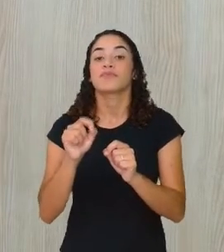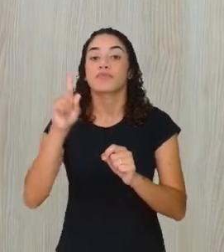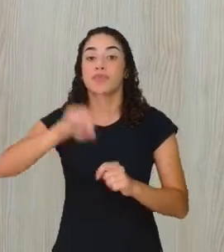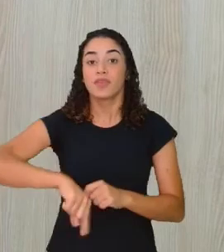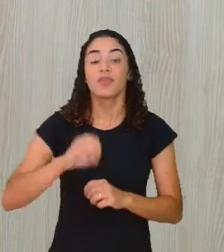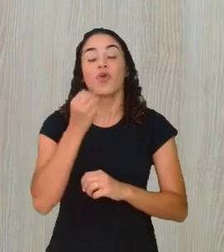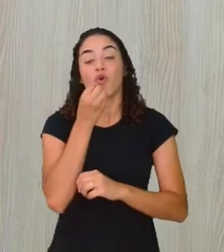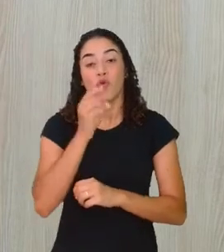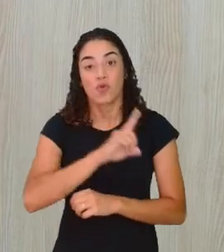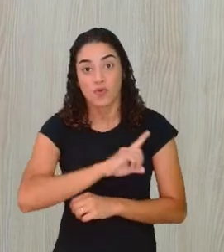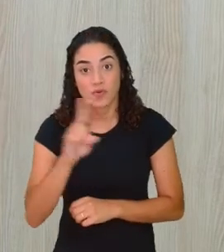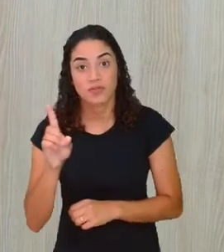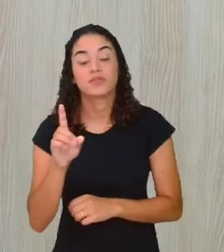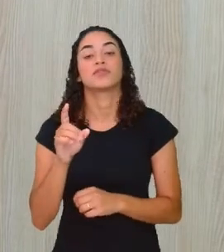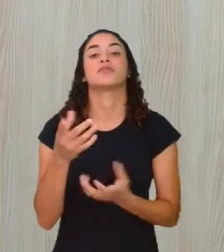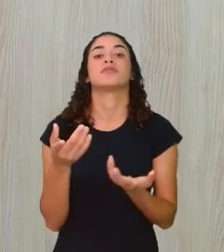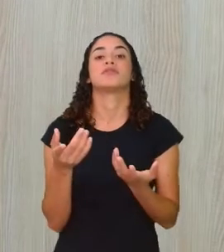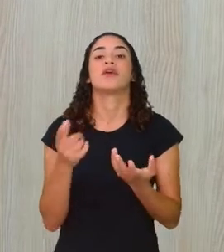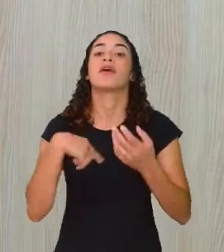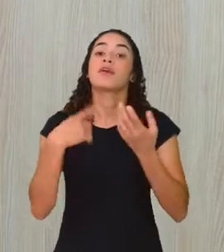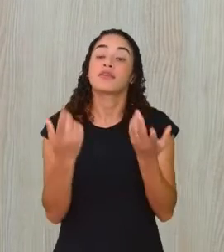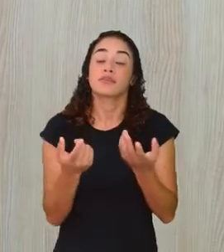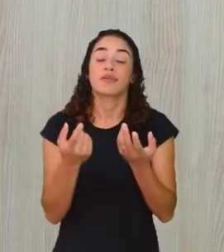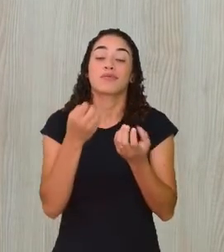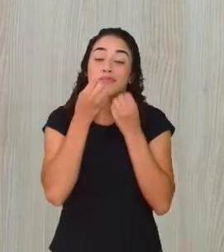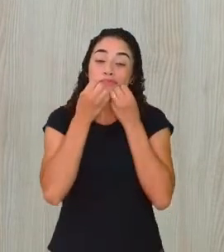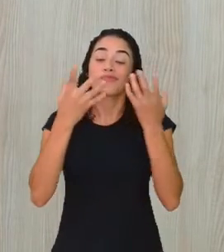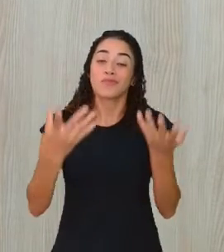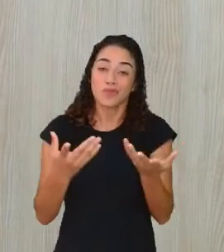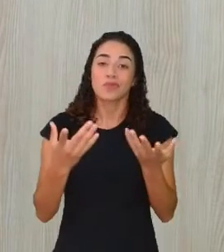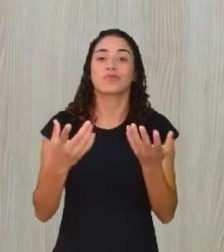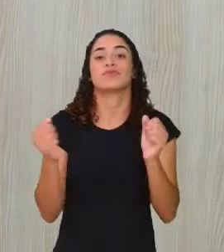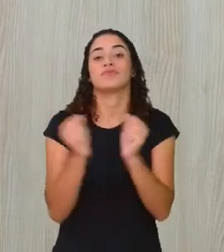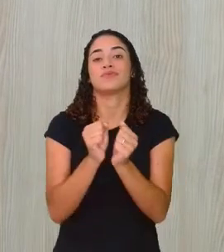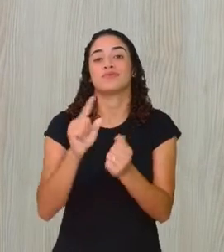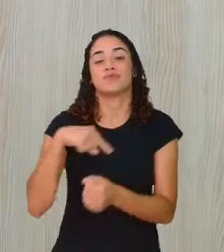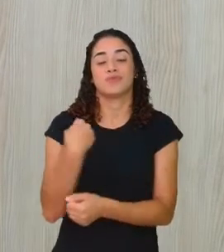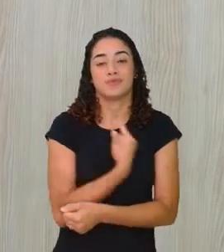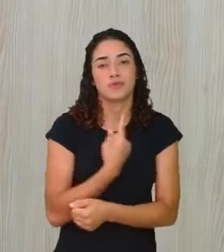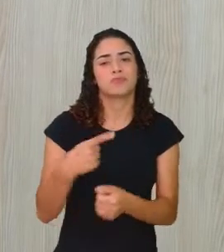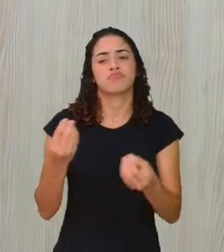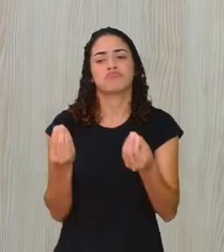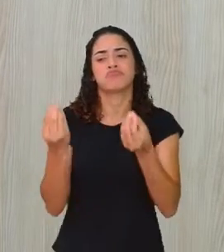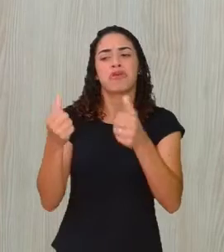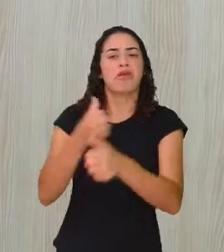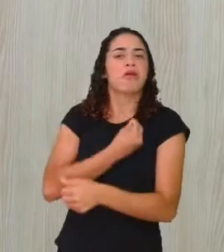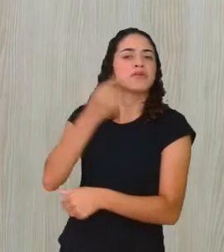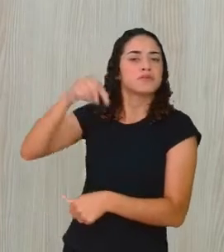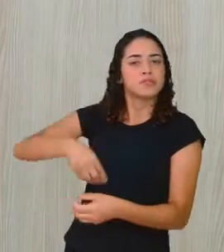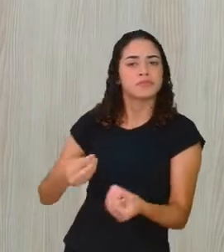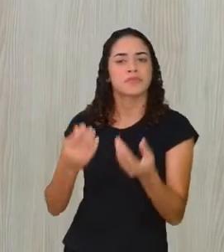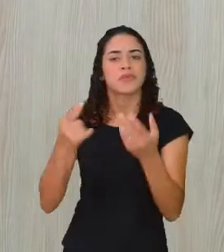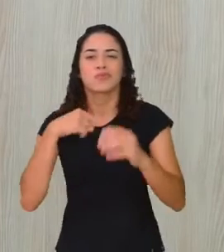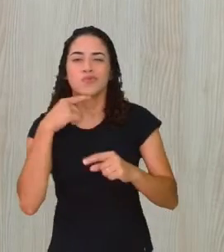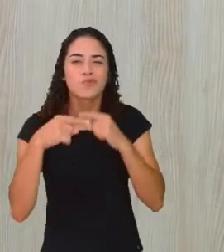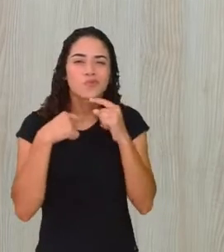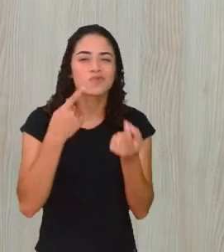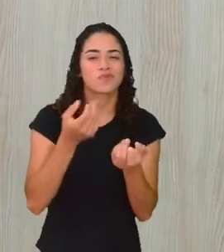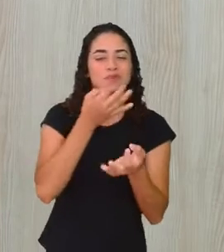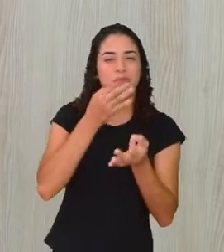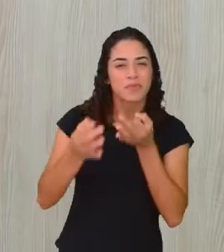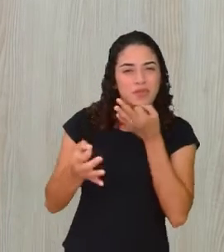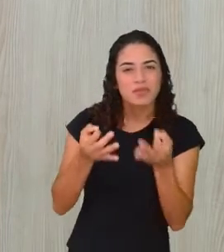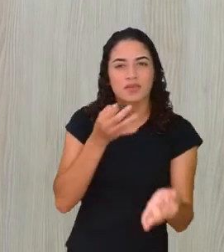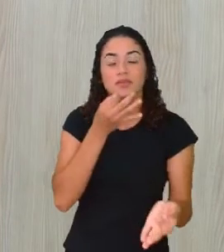prazer tê-lo em nossas aulas. Como vocês sabem, eu estou aqui para tirar dúvidas, para passar aqui os comentários,